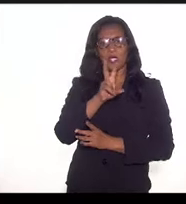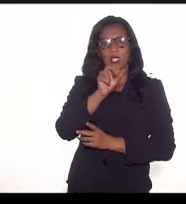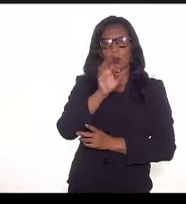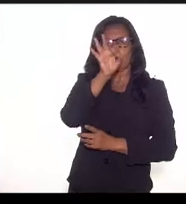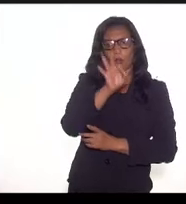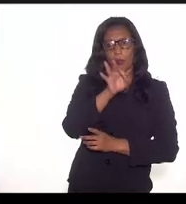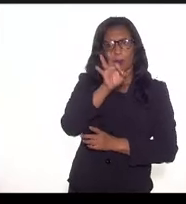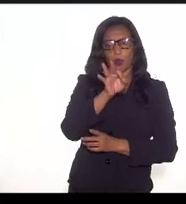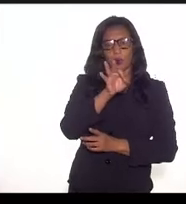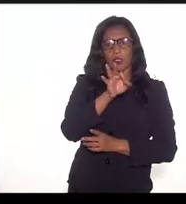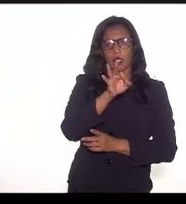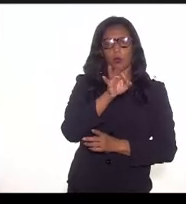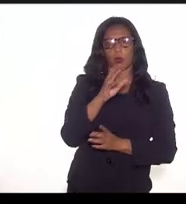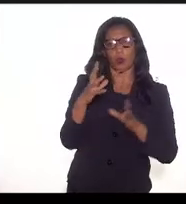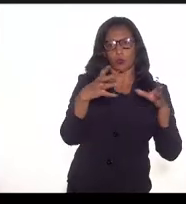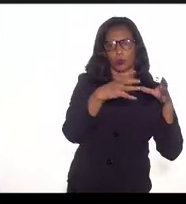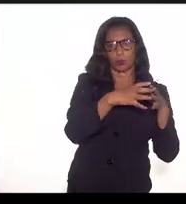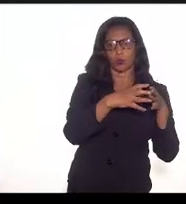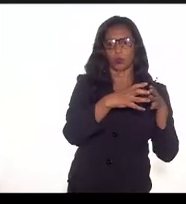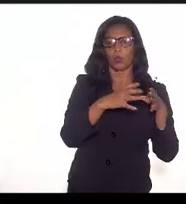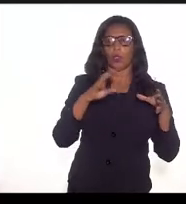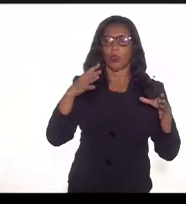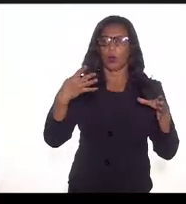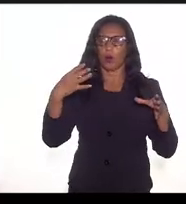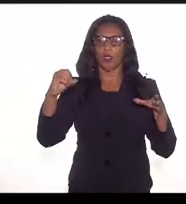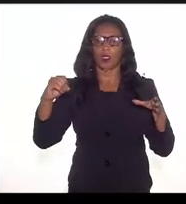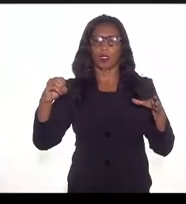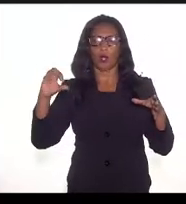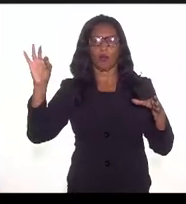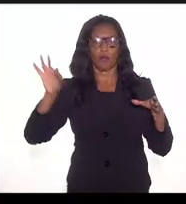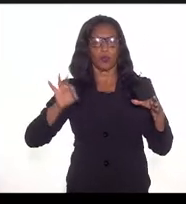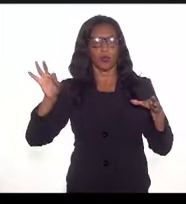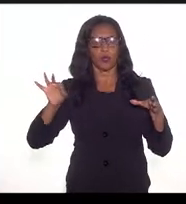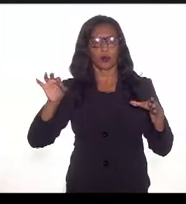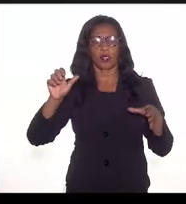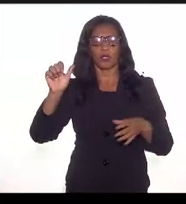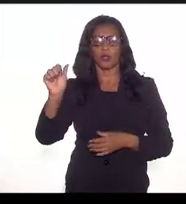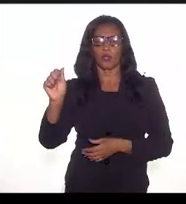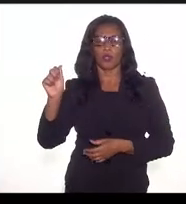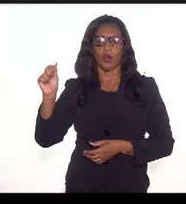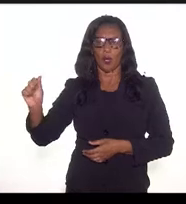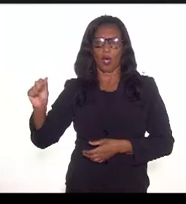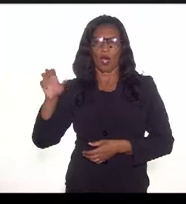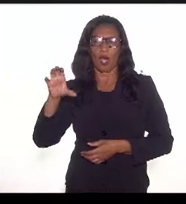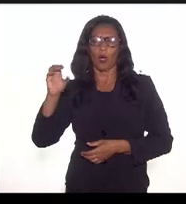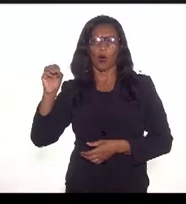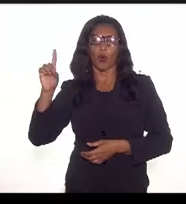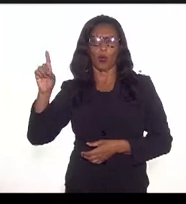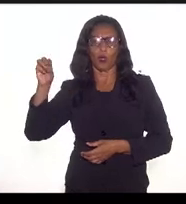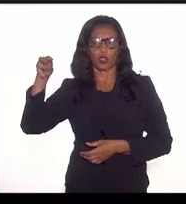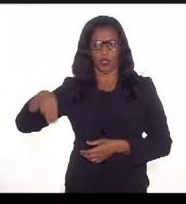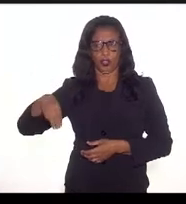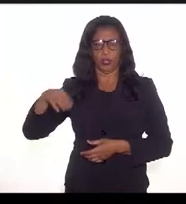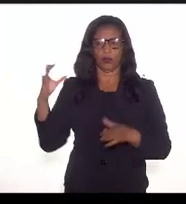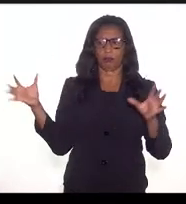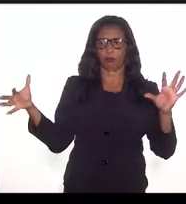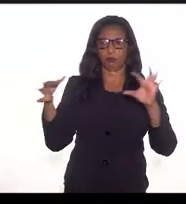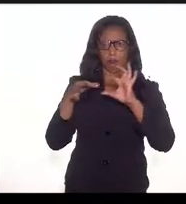Estado do Rio de Janeiro e 49% a Codim, né? Então, a gente trabalha com esses fundings e a gente vem,